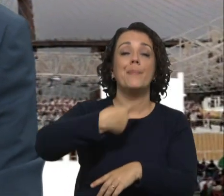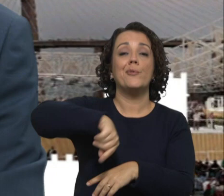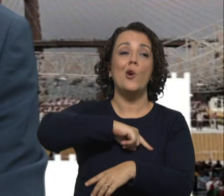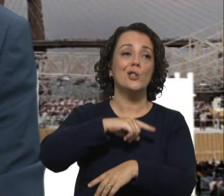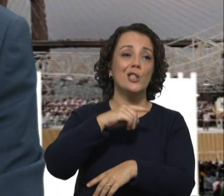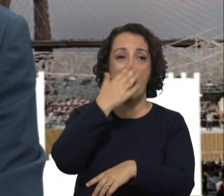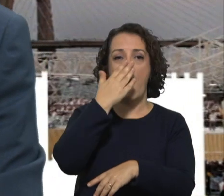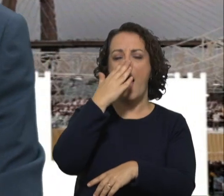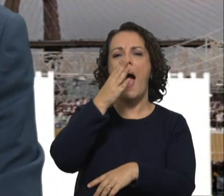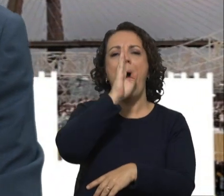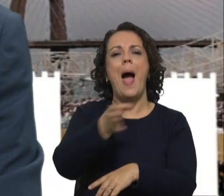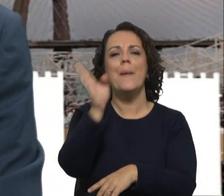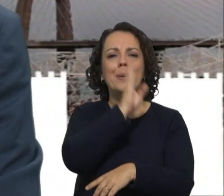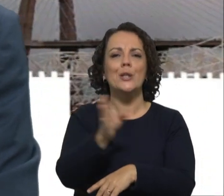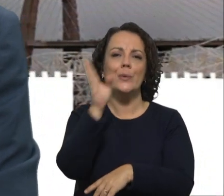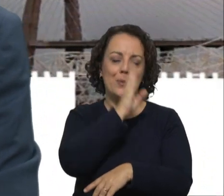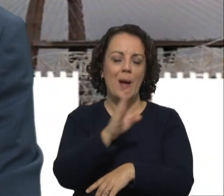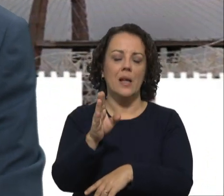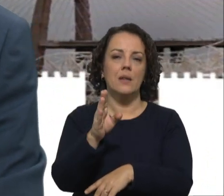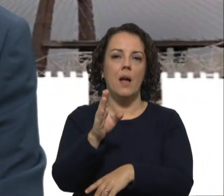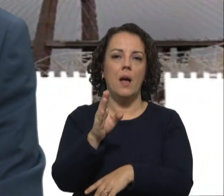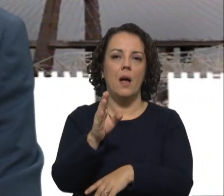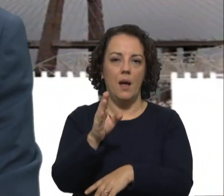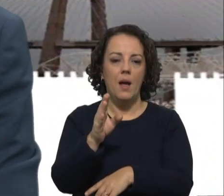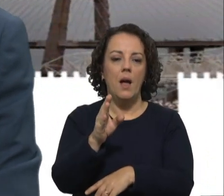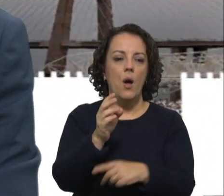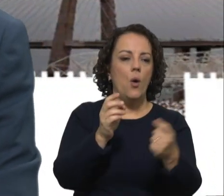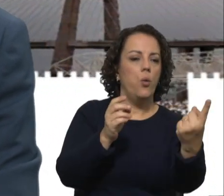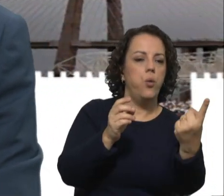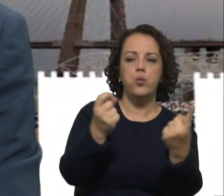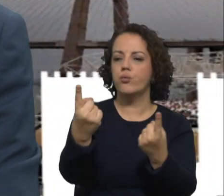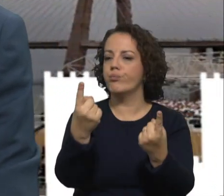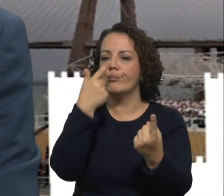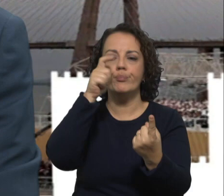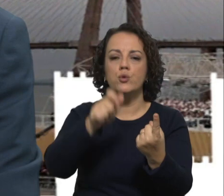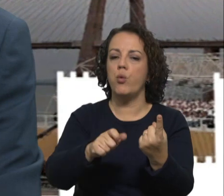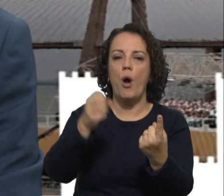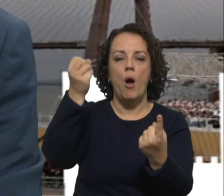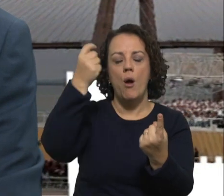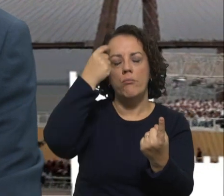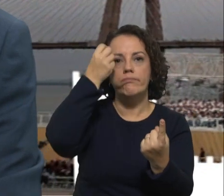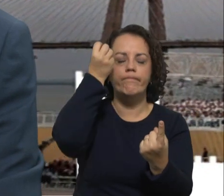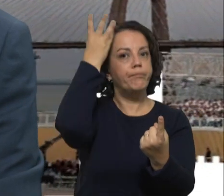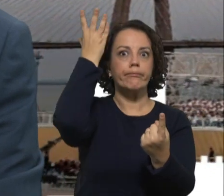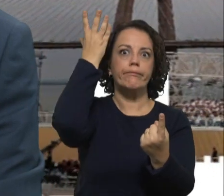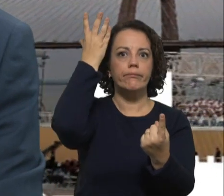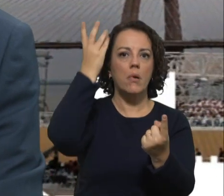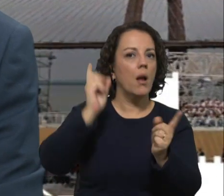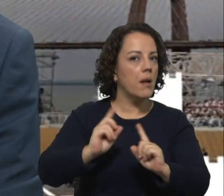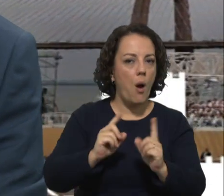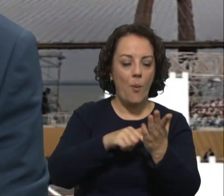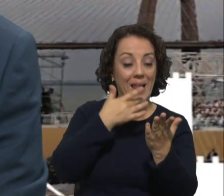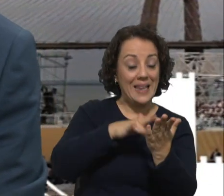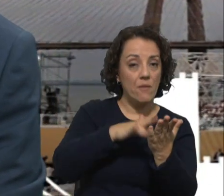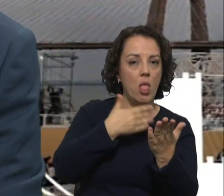de uma espécie de revelação relâmpago na cabeça de um ou dois. Eu creio que o livro desenha uma experiência da revelação divina e